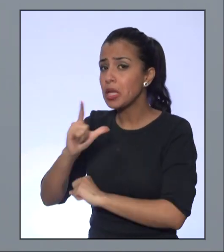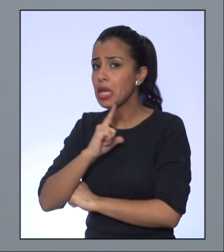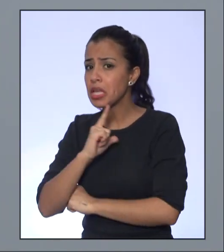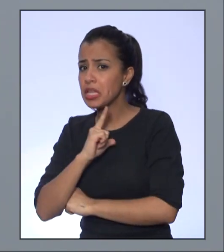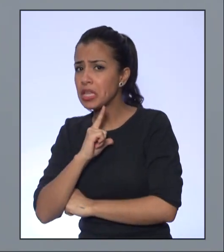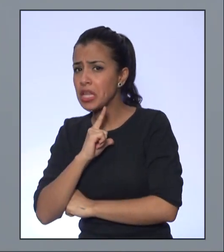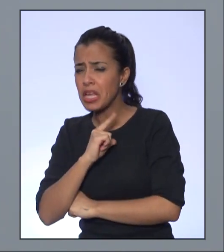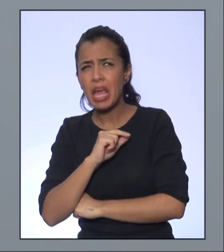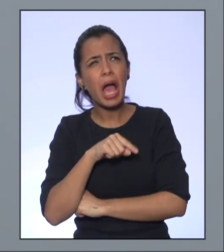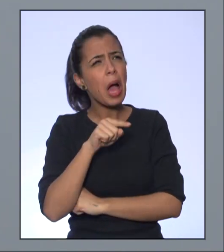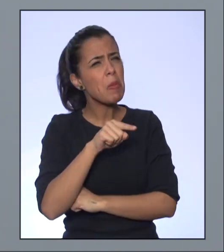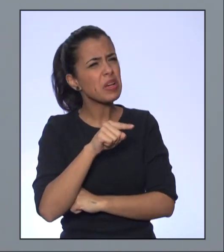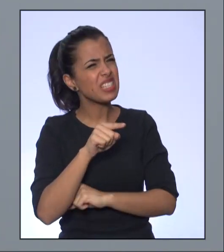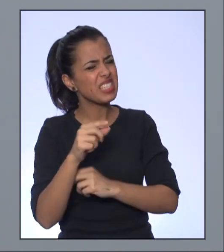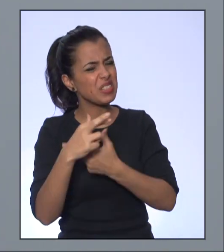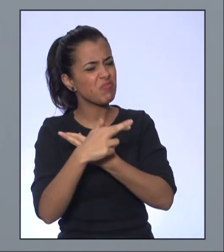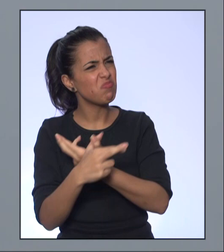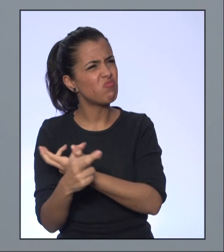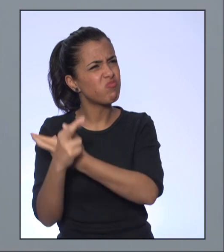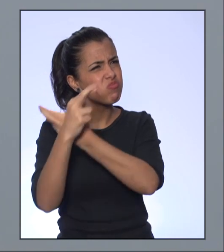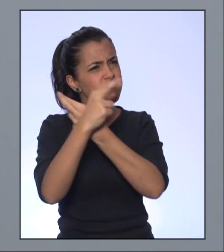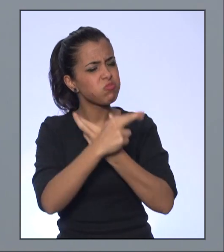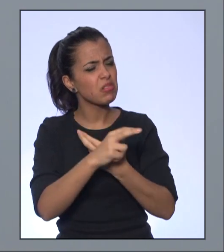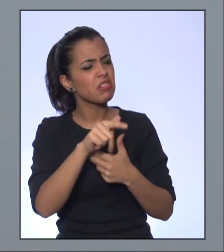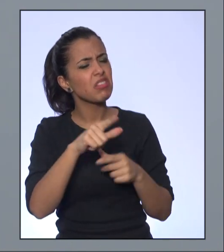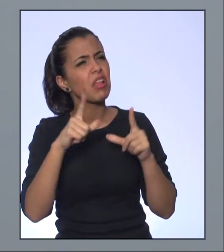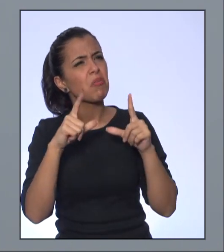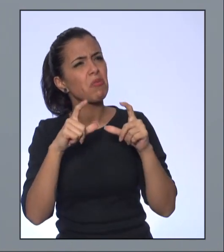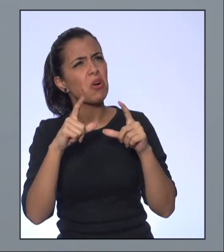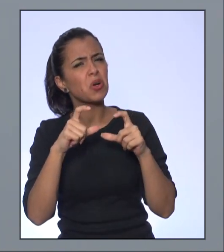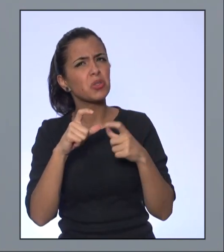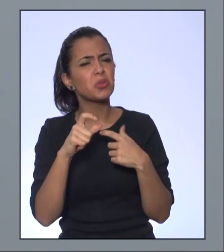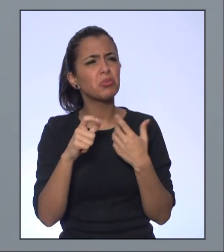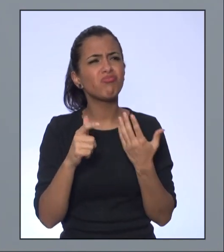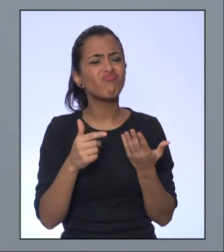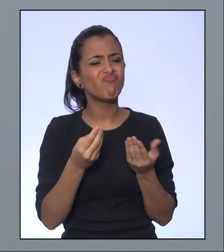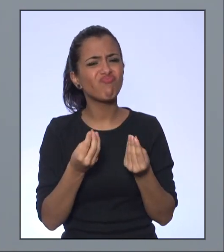essa imagem de satélite não tem